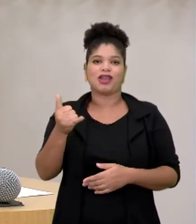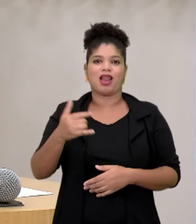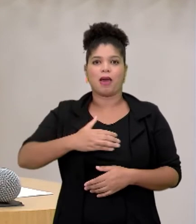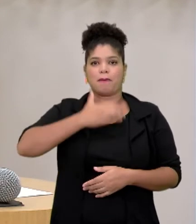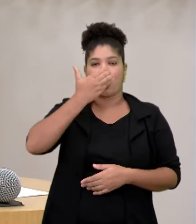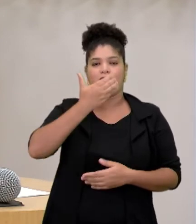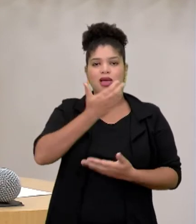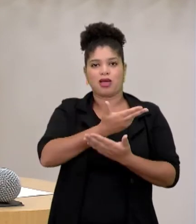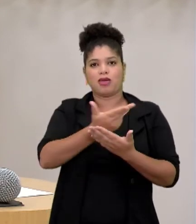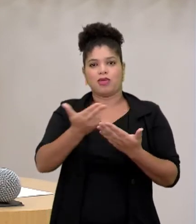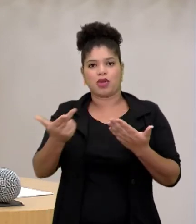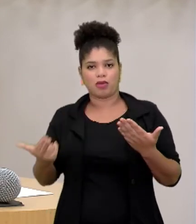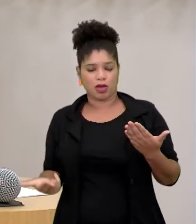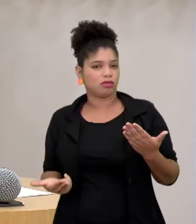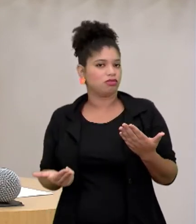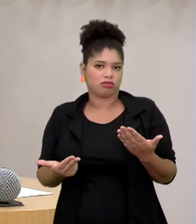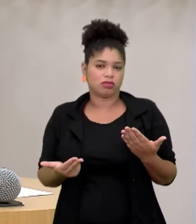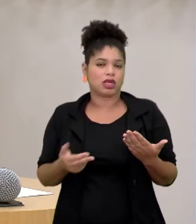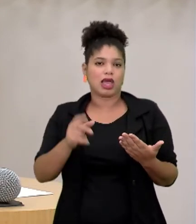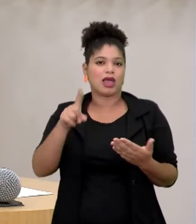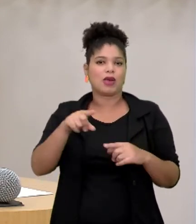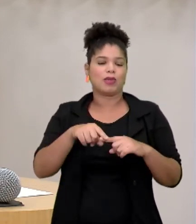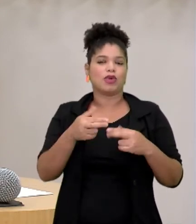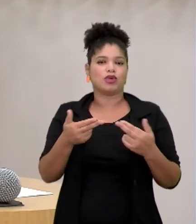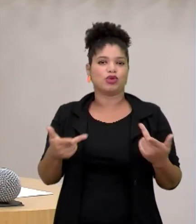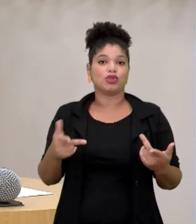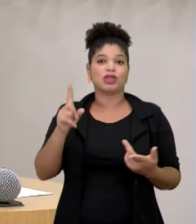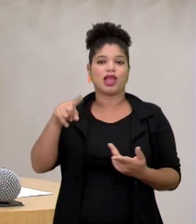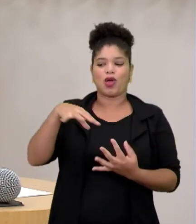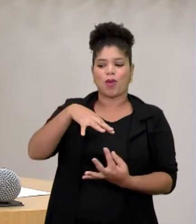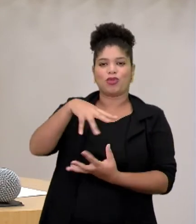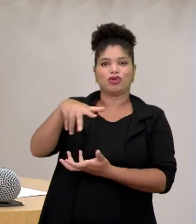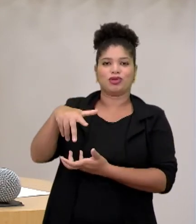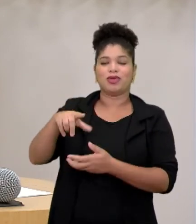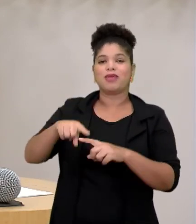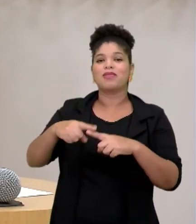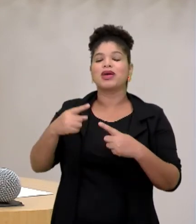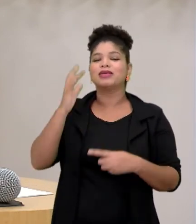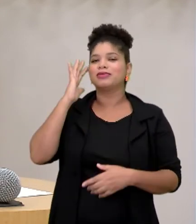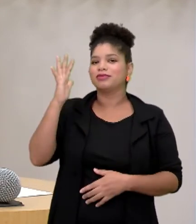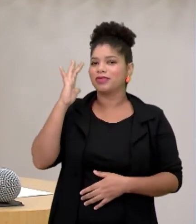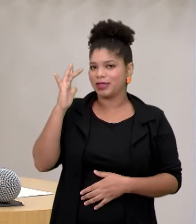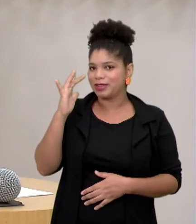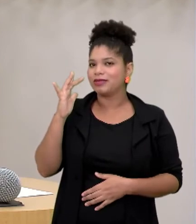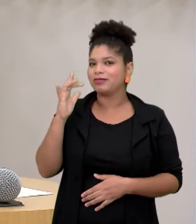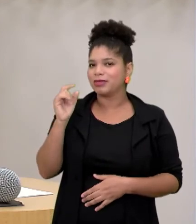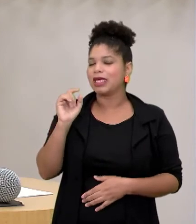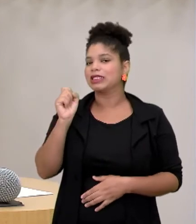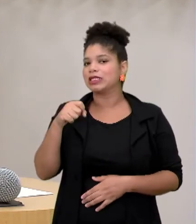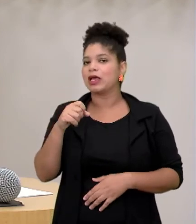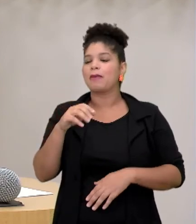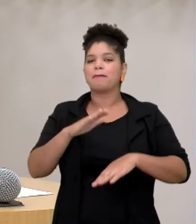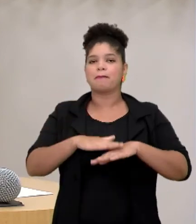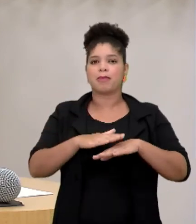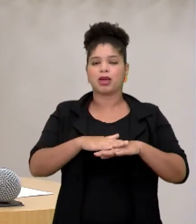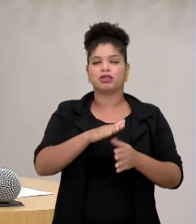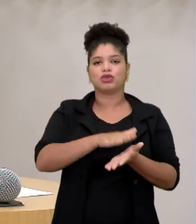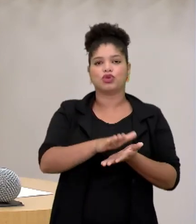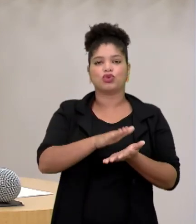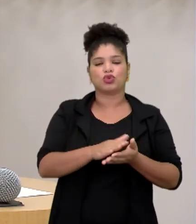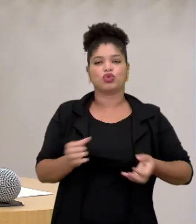de preferência larga escala mundial. Nós vamos tentar pensar nessas questões do consumo e produção responsáveis,